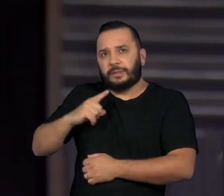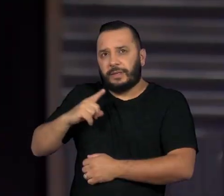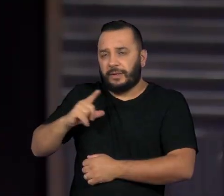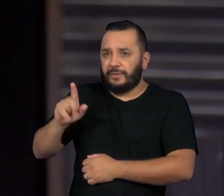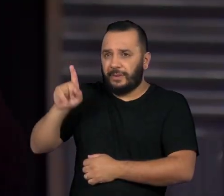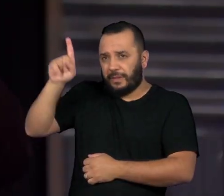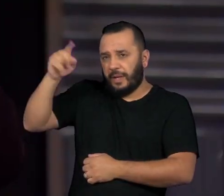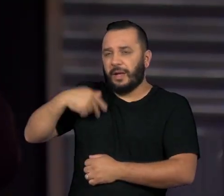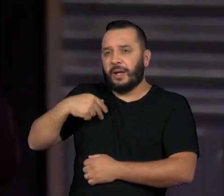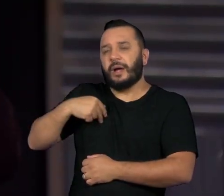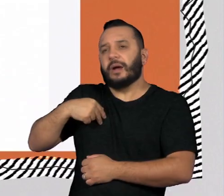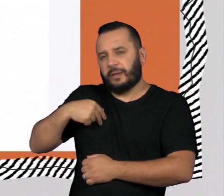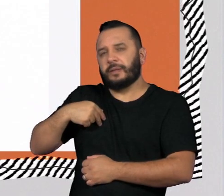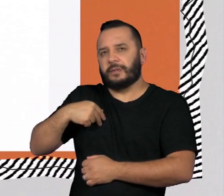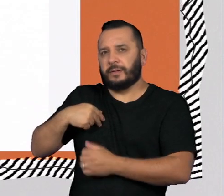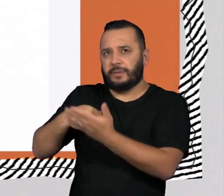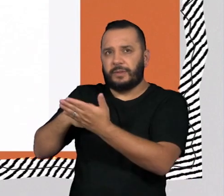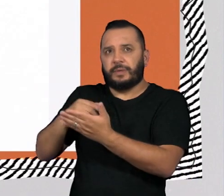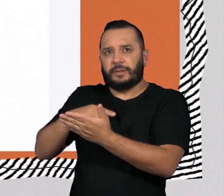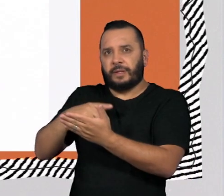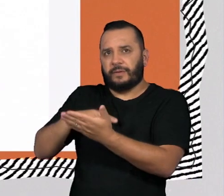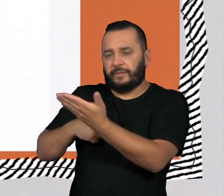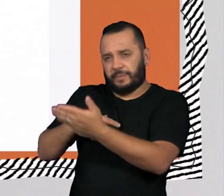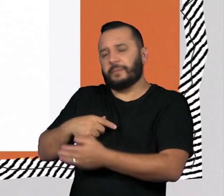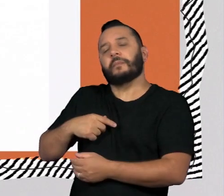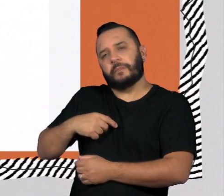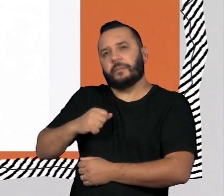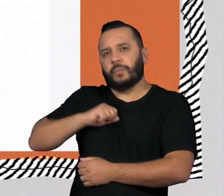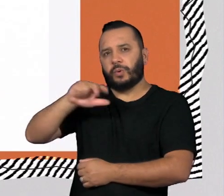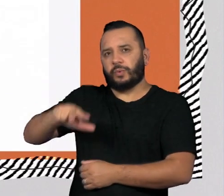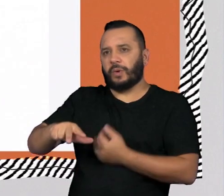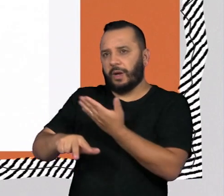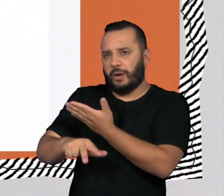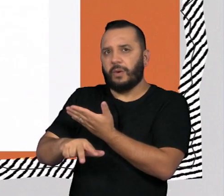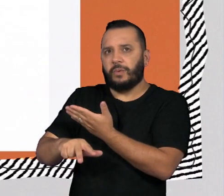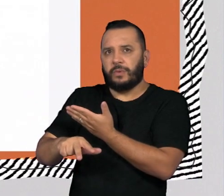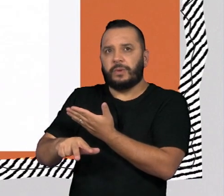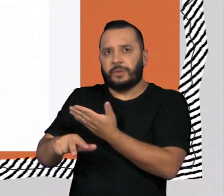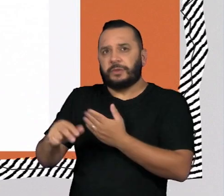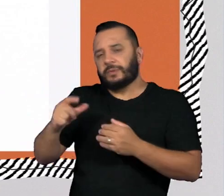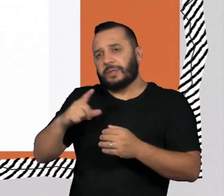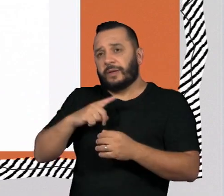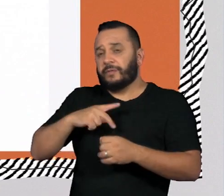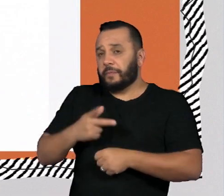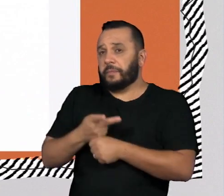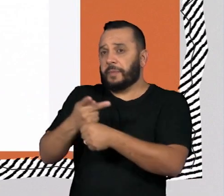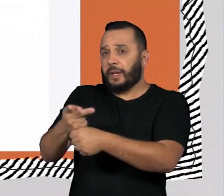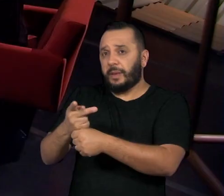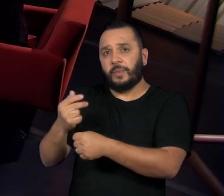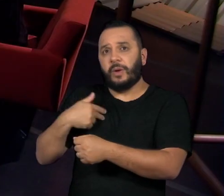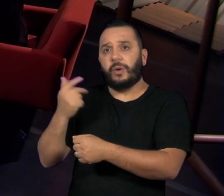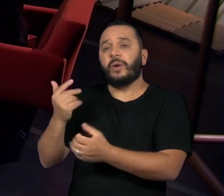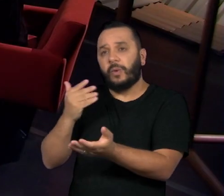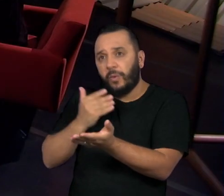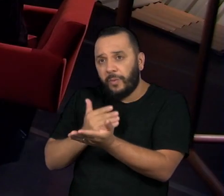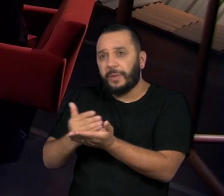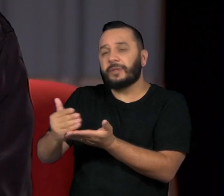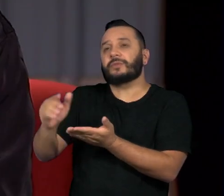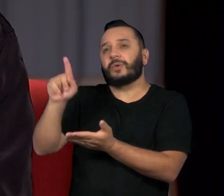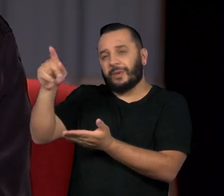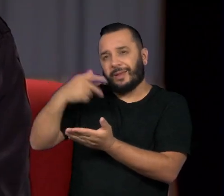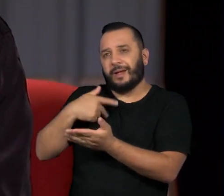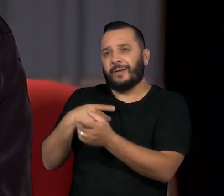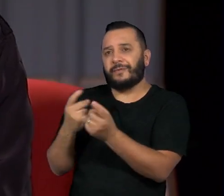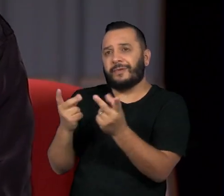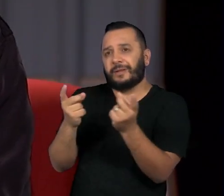Foi o Leia. Sim, o primeiro foi o Leia, foi o que permitiu a publicação do livro. E aí foi por isso que o livro saiu em Portugal primeiro. E